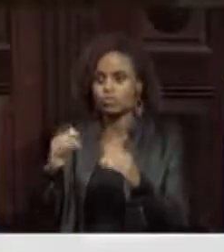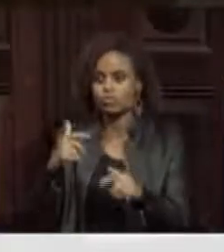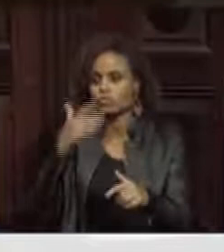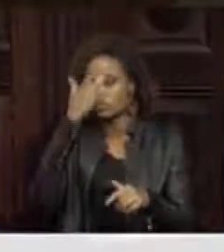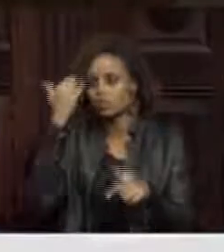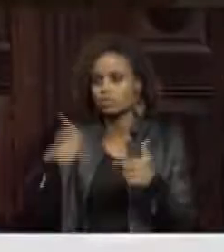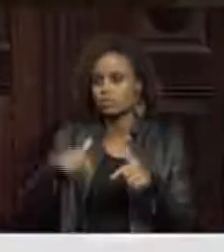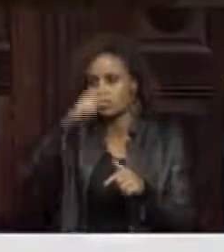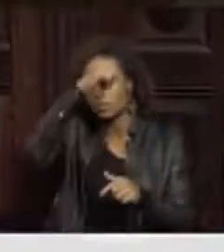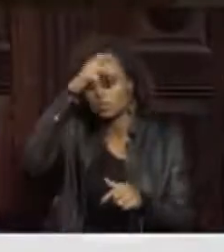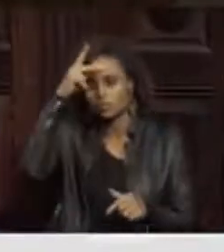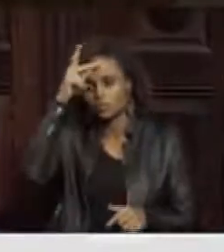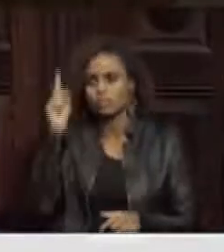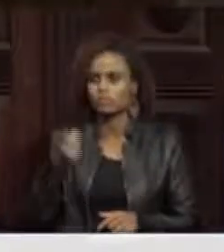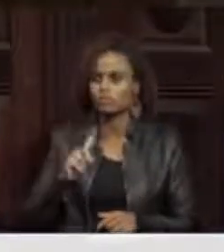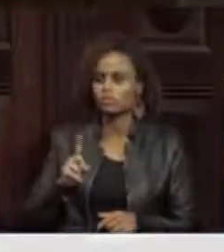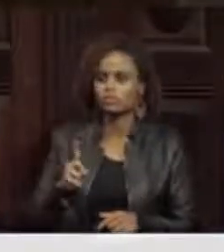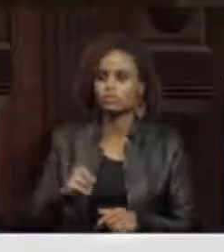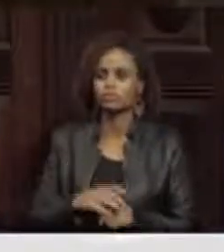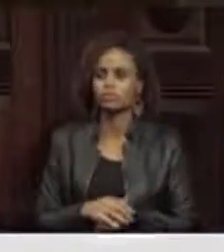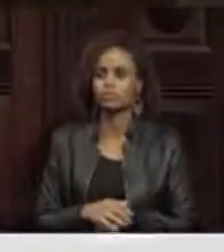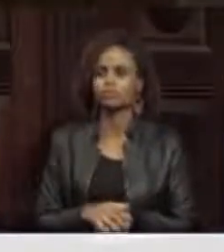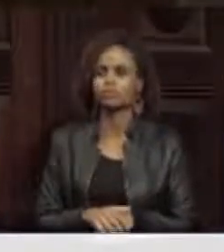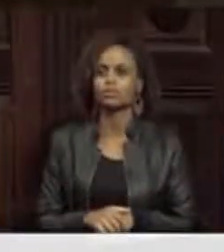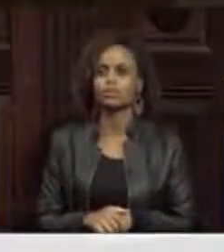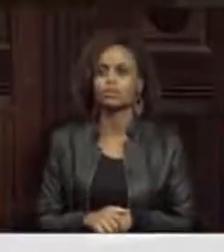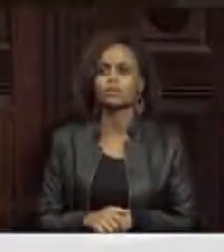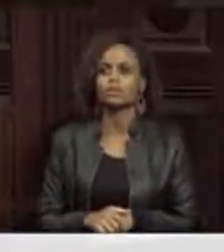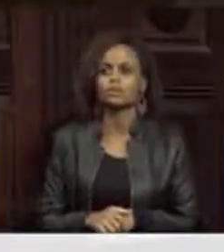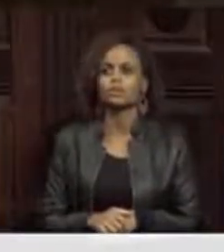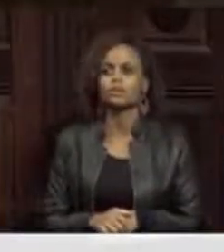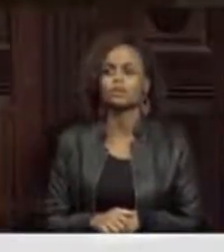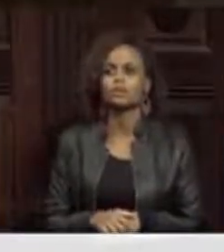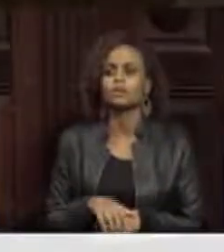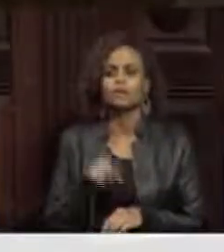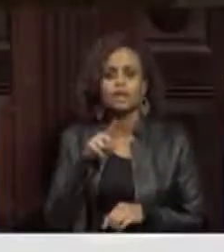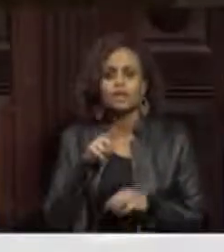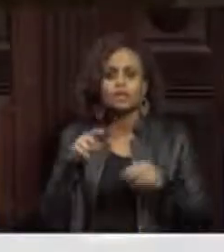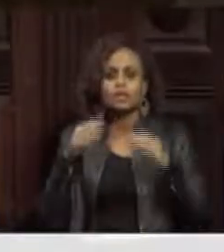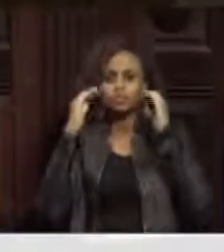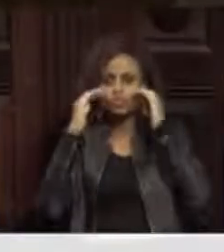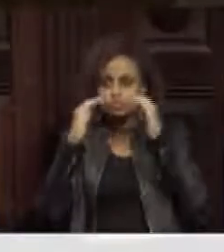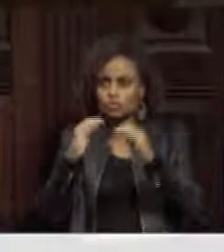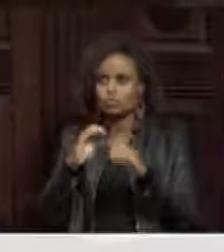que não tratou de forma adequada o nosso Estado.